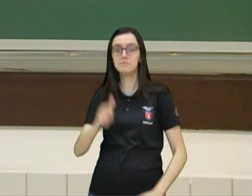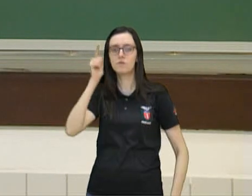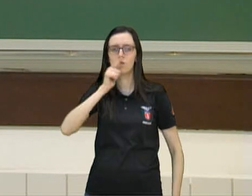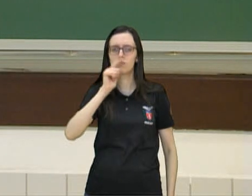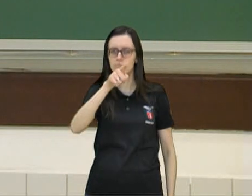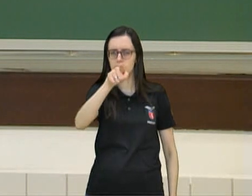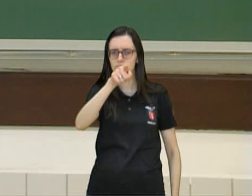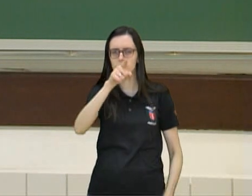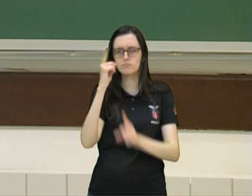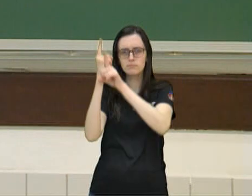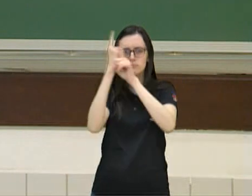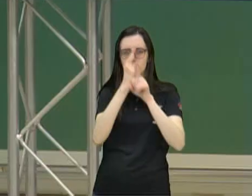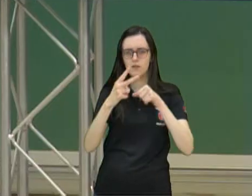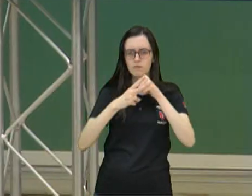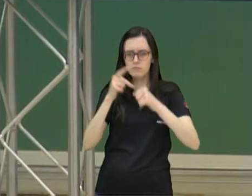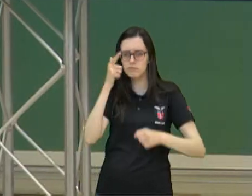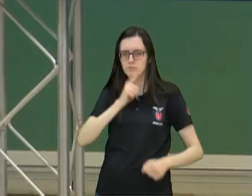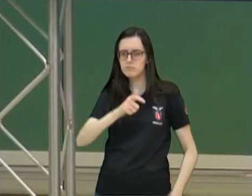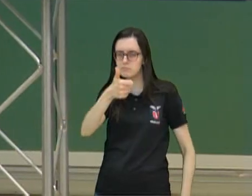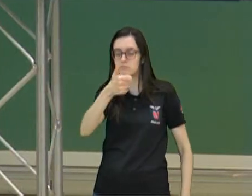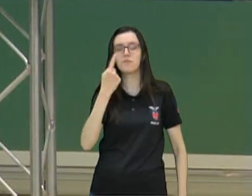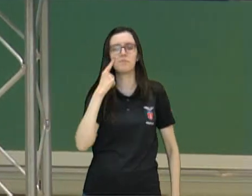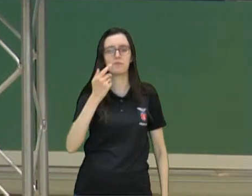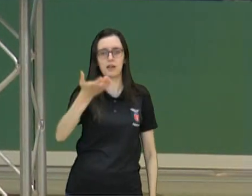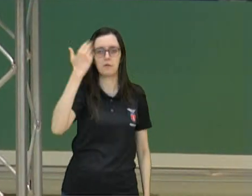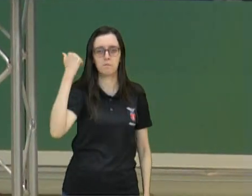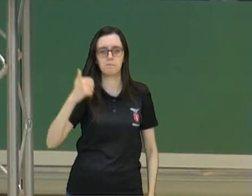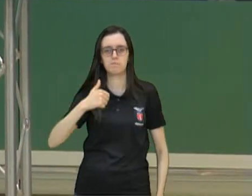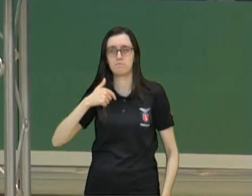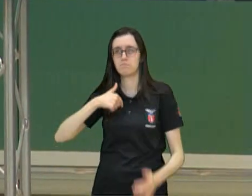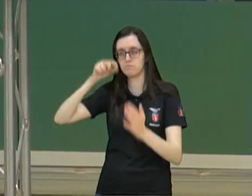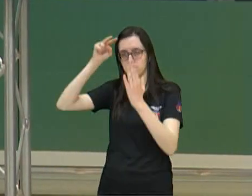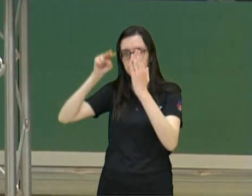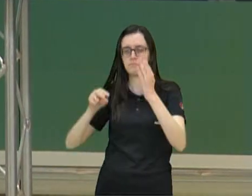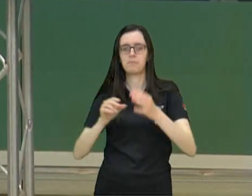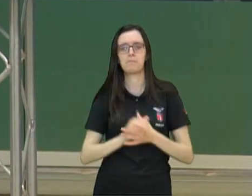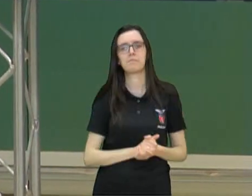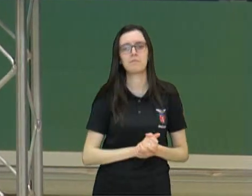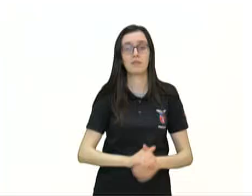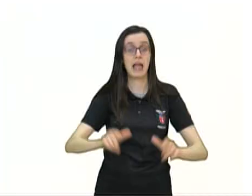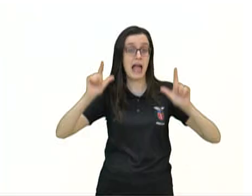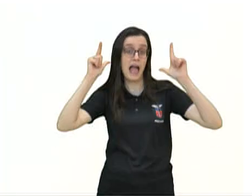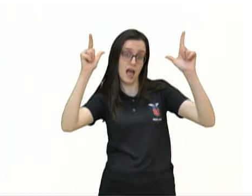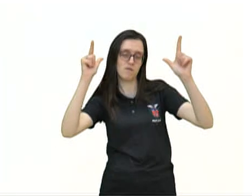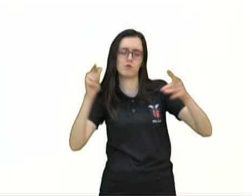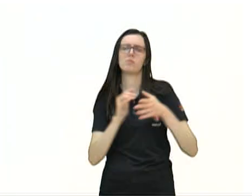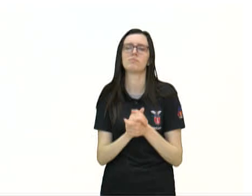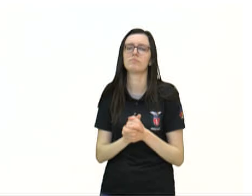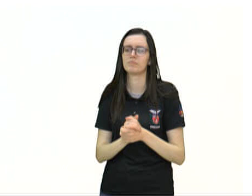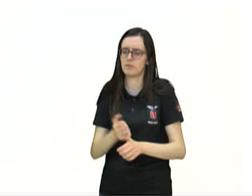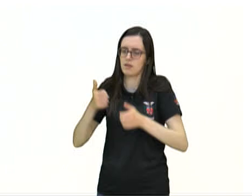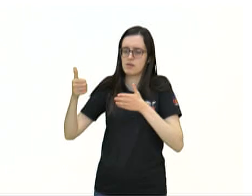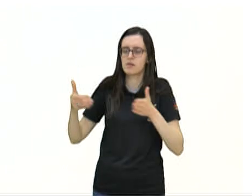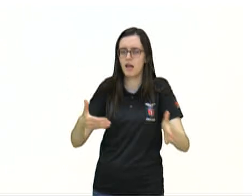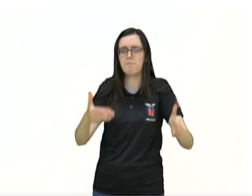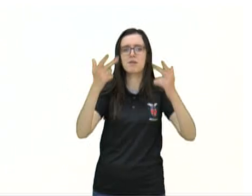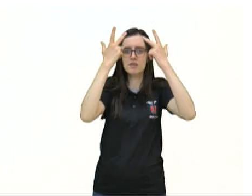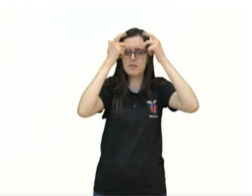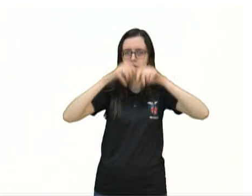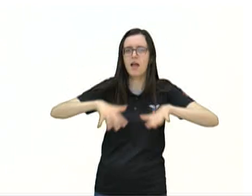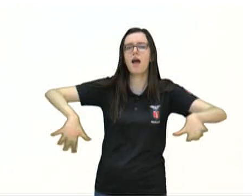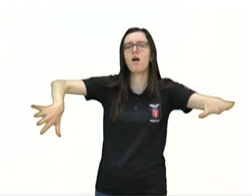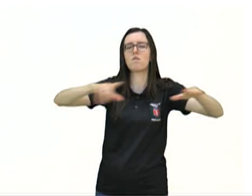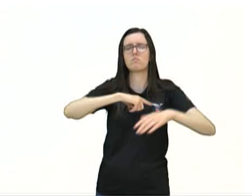Conseguiram localizar os verbos? Vamos dar uma olhadinha? Vou fazer a leitura para vocês. Aventura. Os caminhos naturais intermunicipais